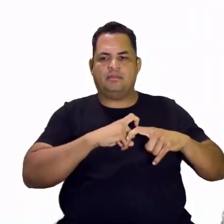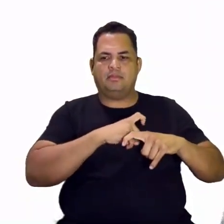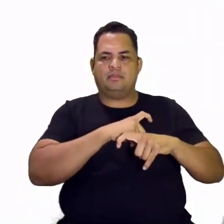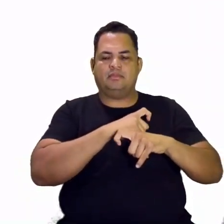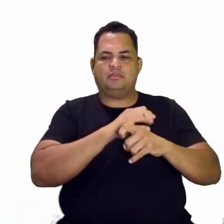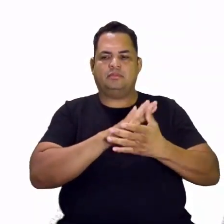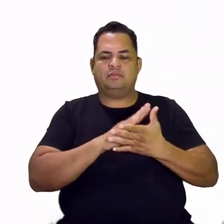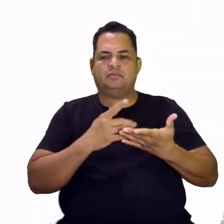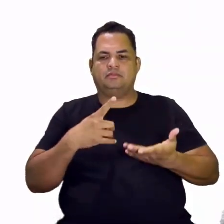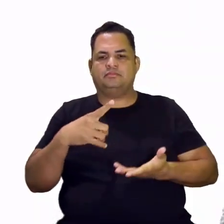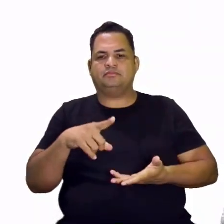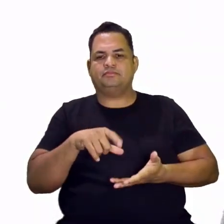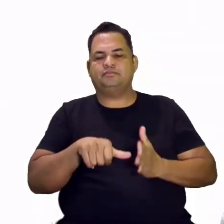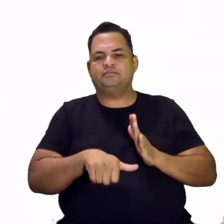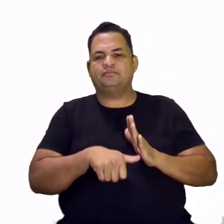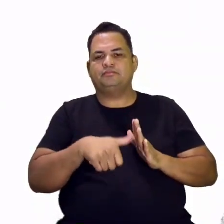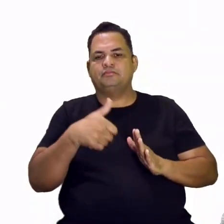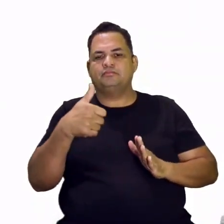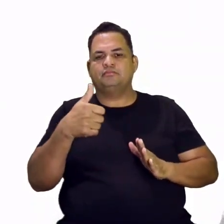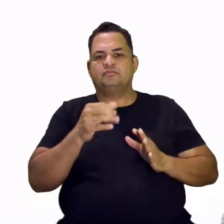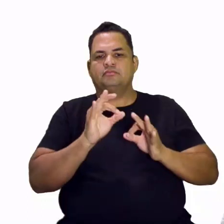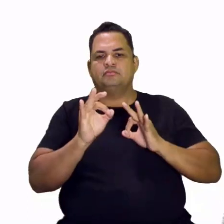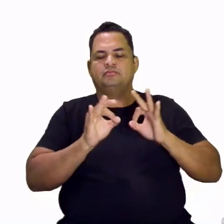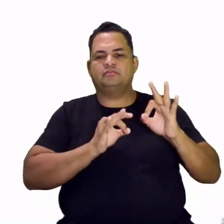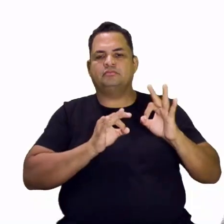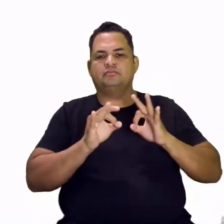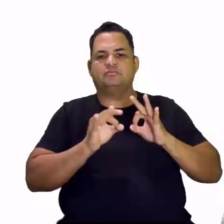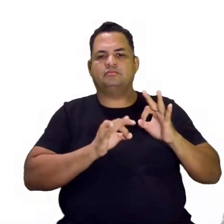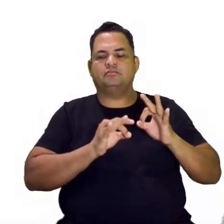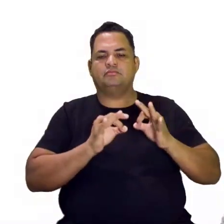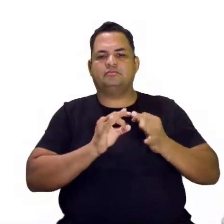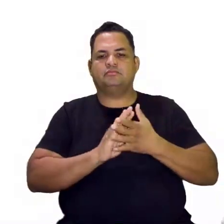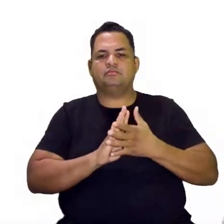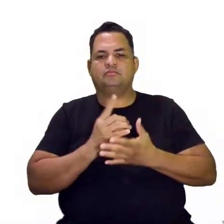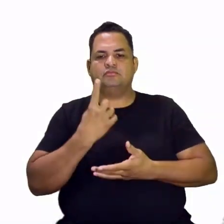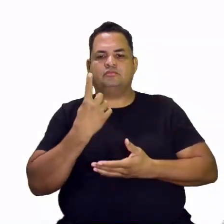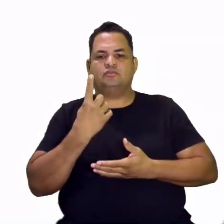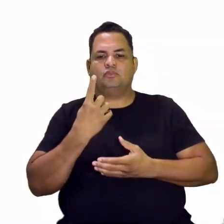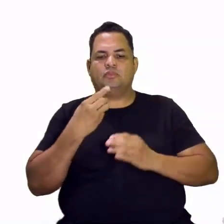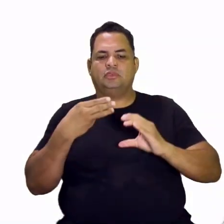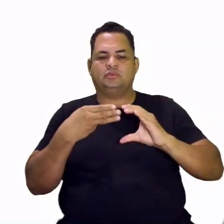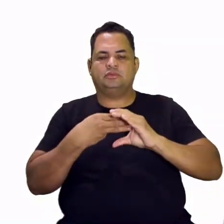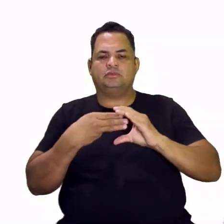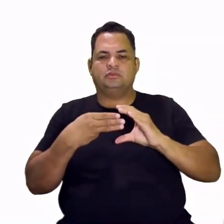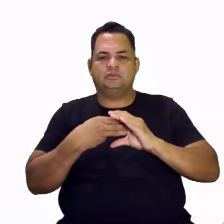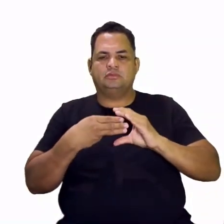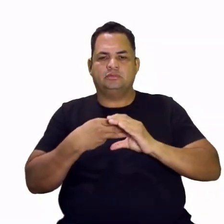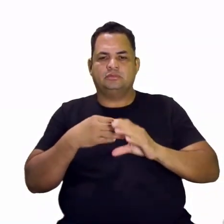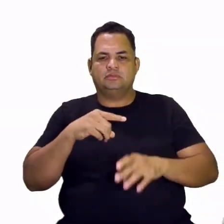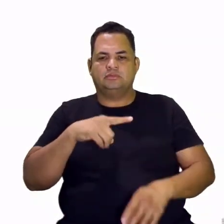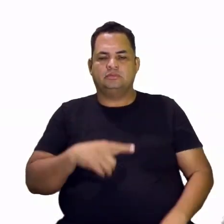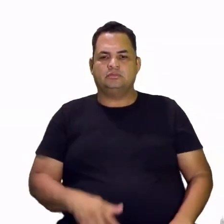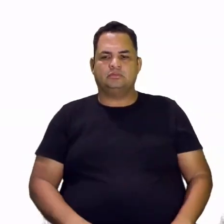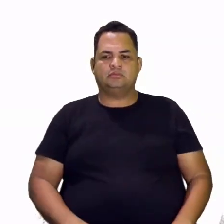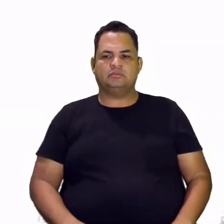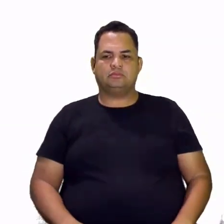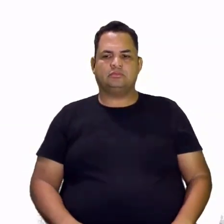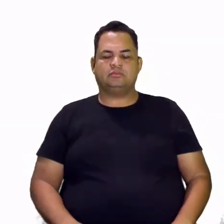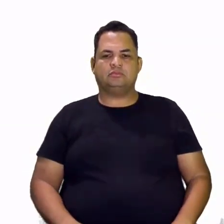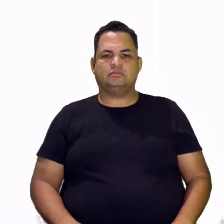grupo dos organismos unicelulares. A gente vai falar um pouquinho disso dentro dessa aula. Vamos lá